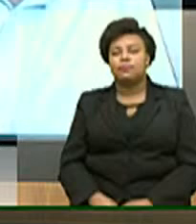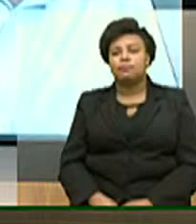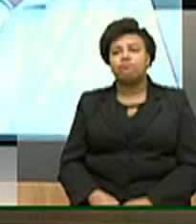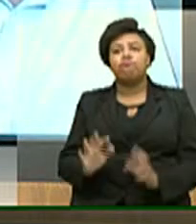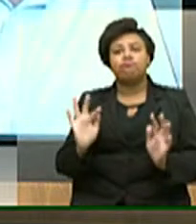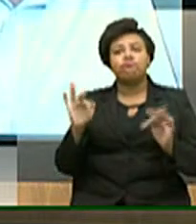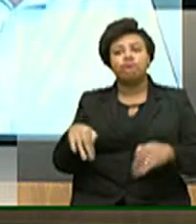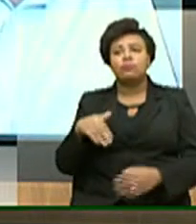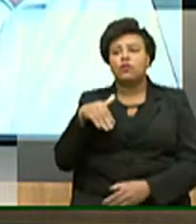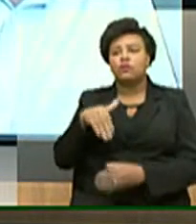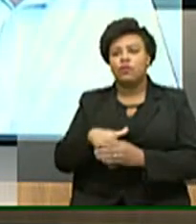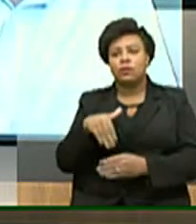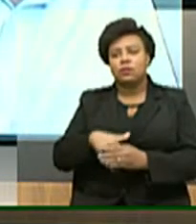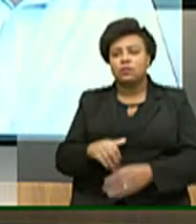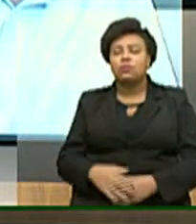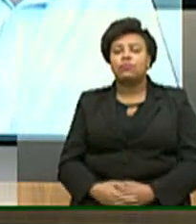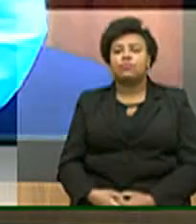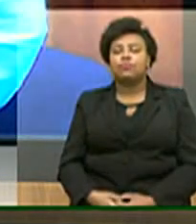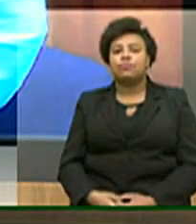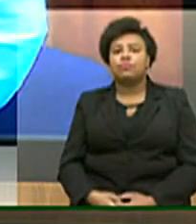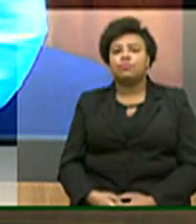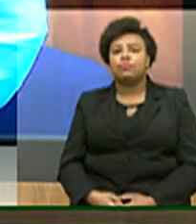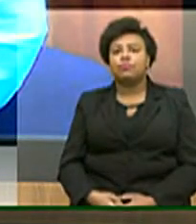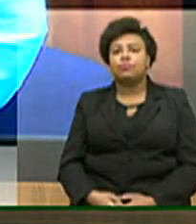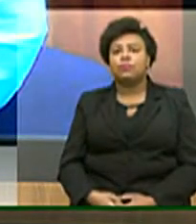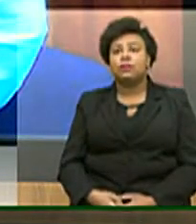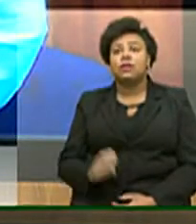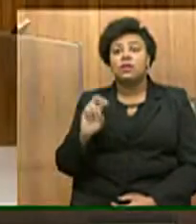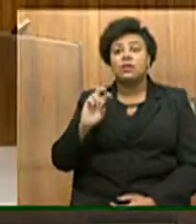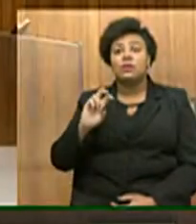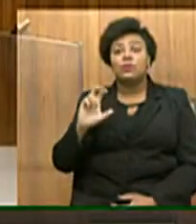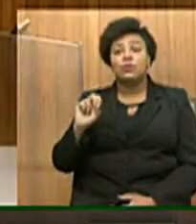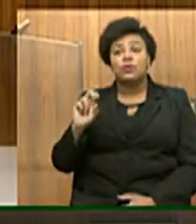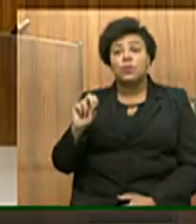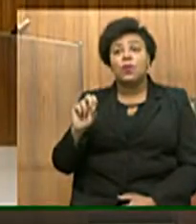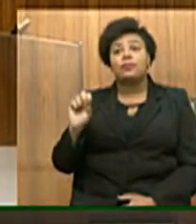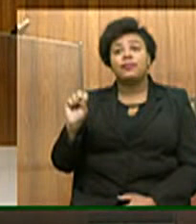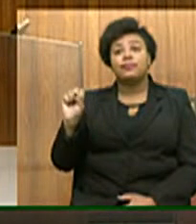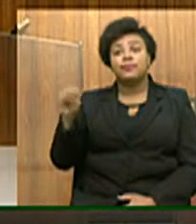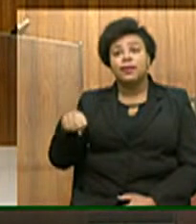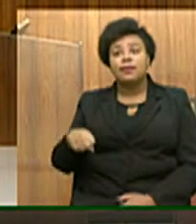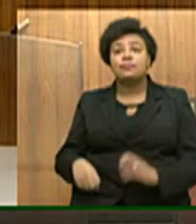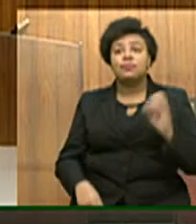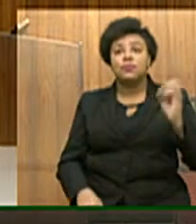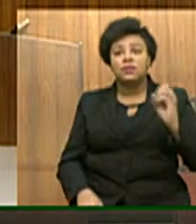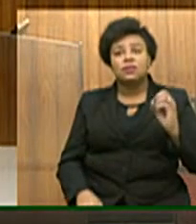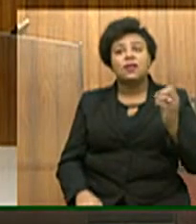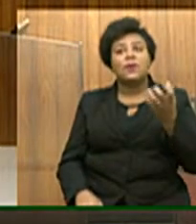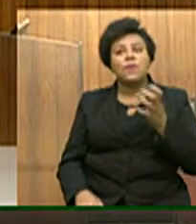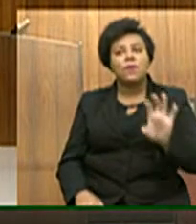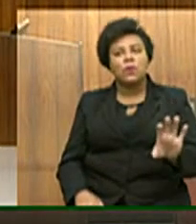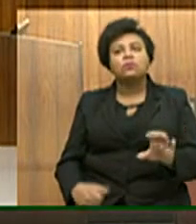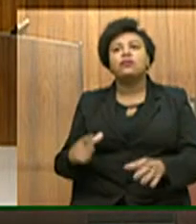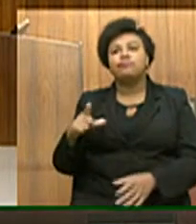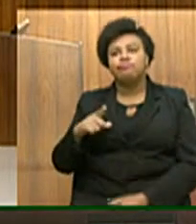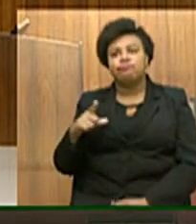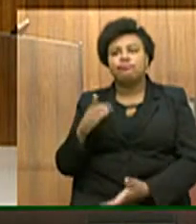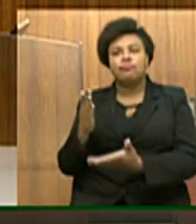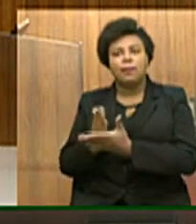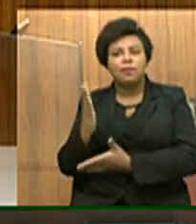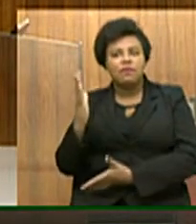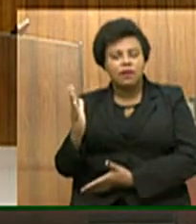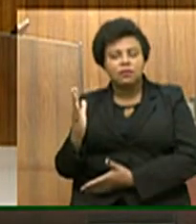Está encerrada a votação. Com 50 votos favoráveis e nenhum voto contrário,